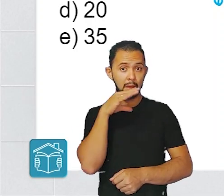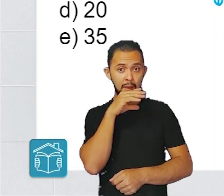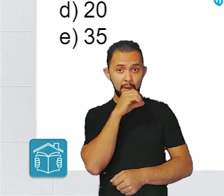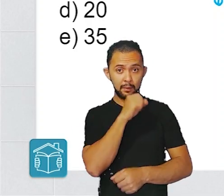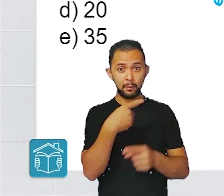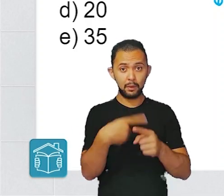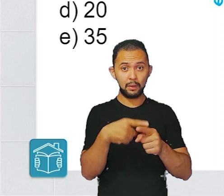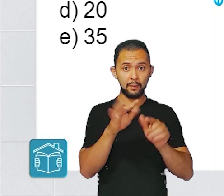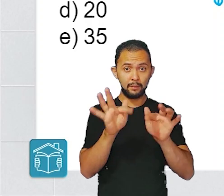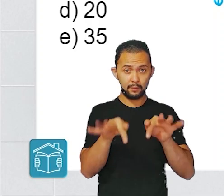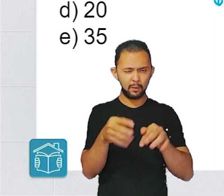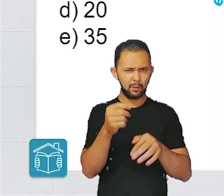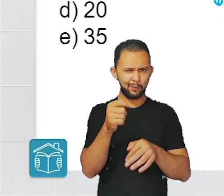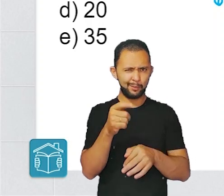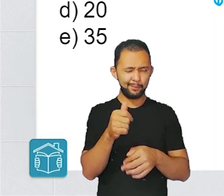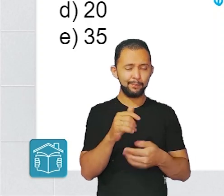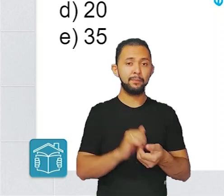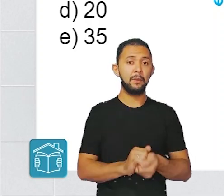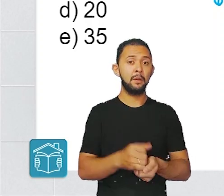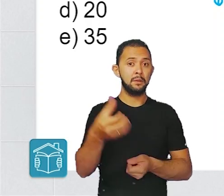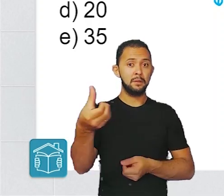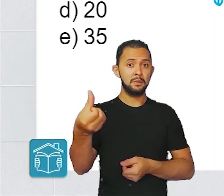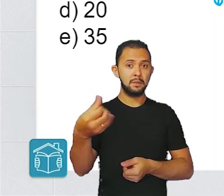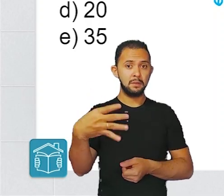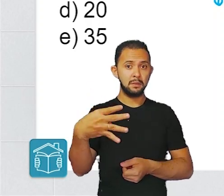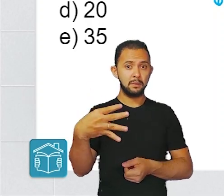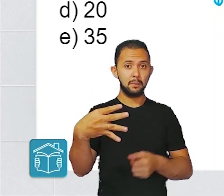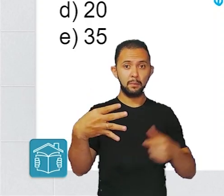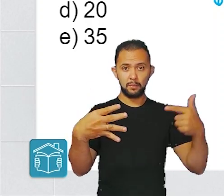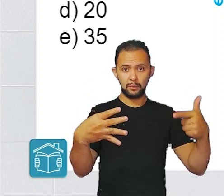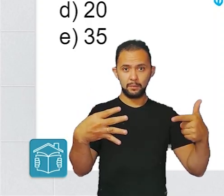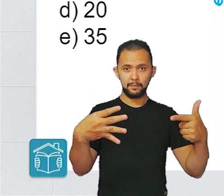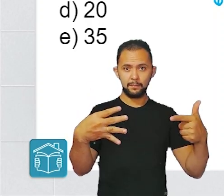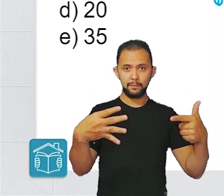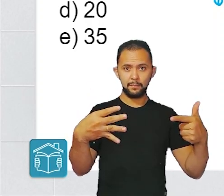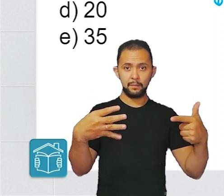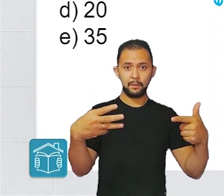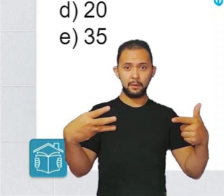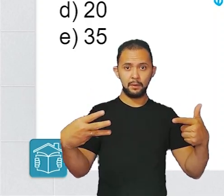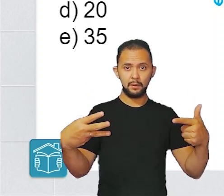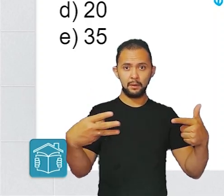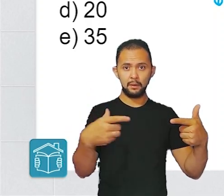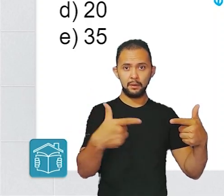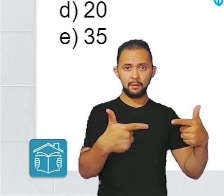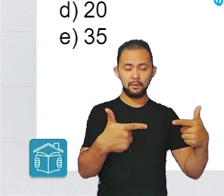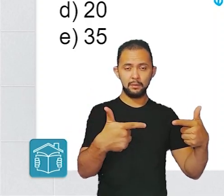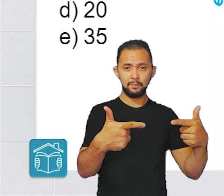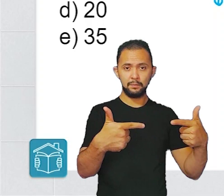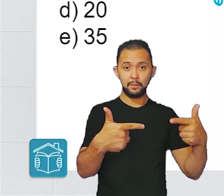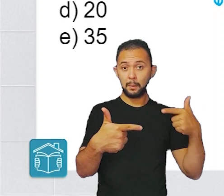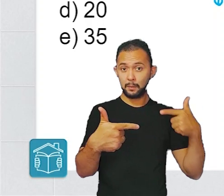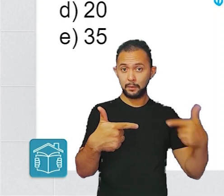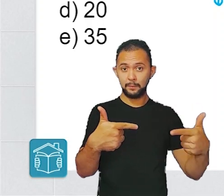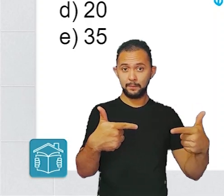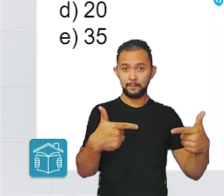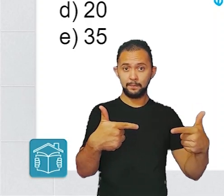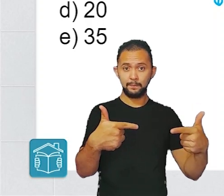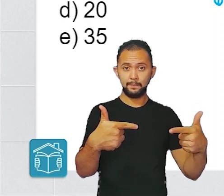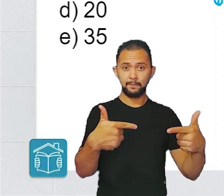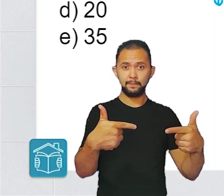aula está acabando. Tá bom? Então, ó, 64 dividido por 2, 32. 32 dividido por